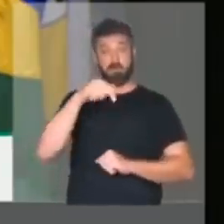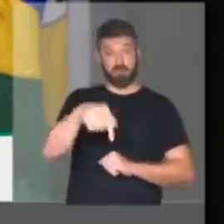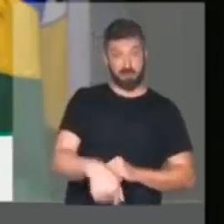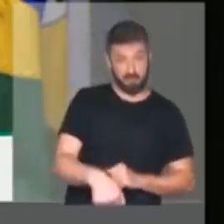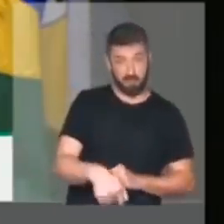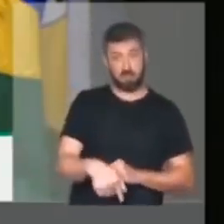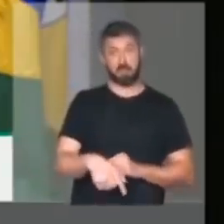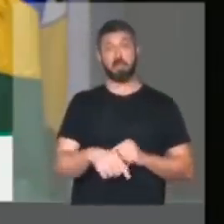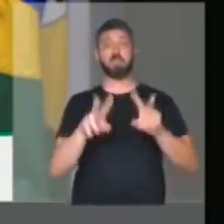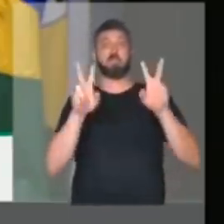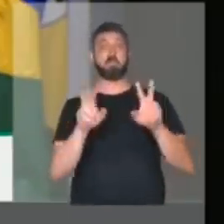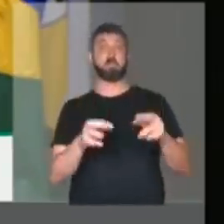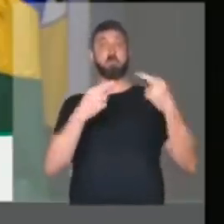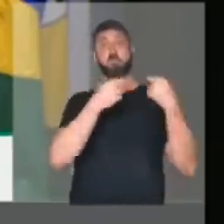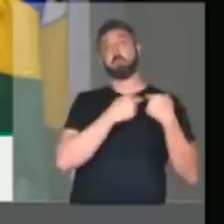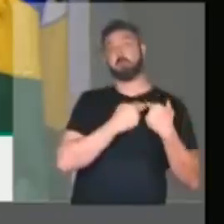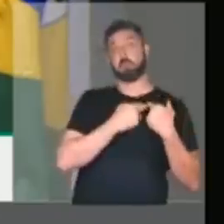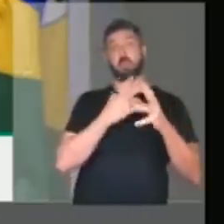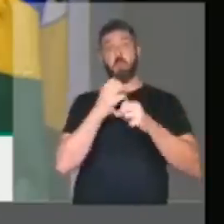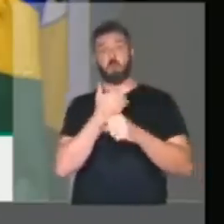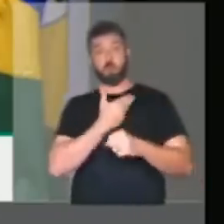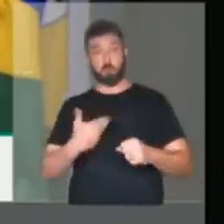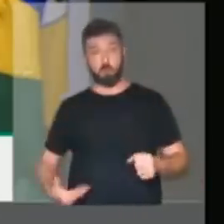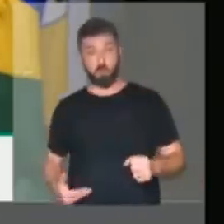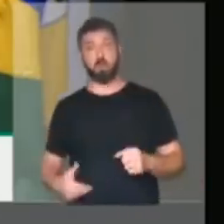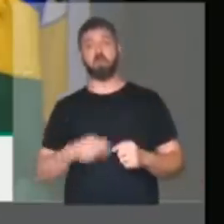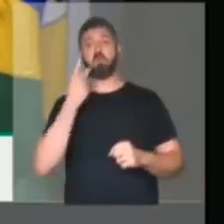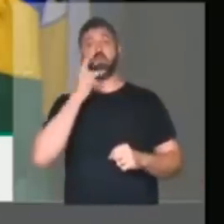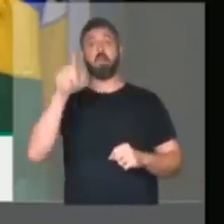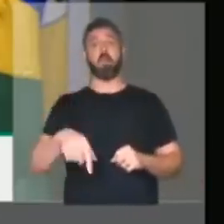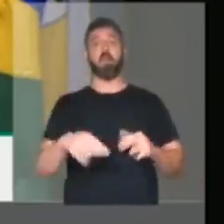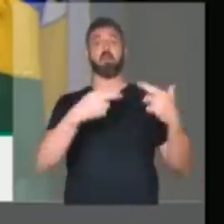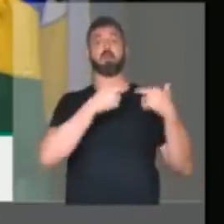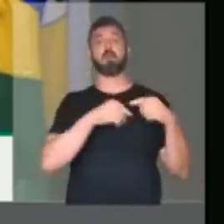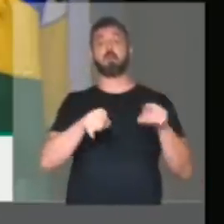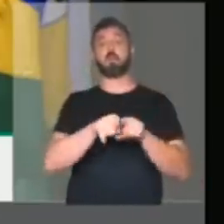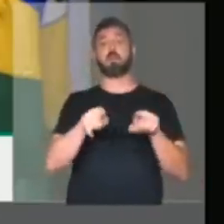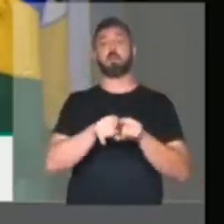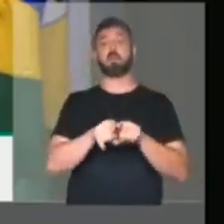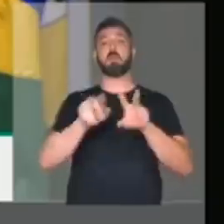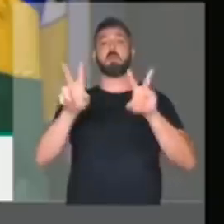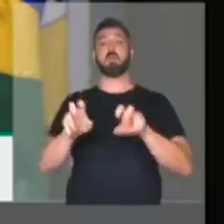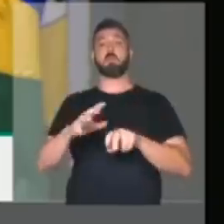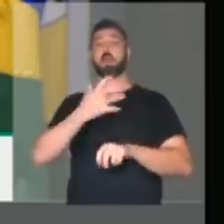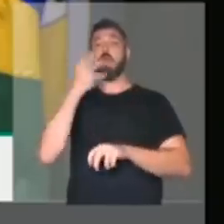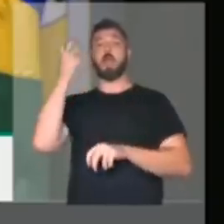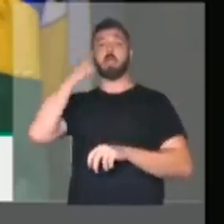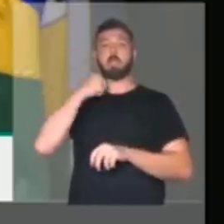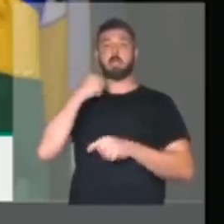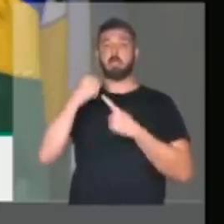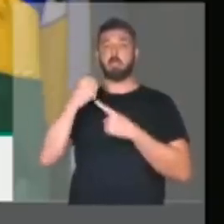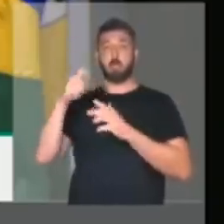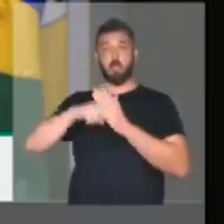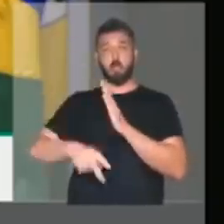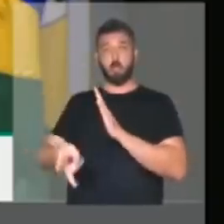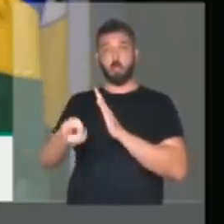nessa casa sobre responsabilidade nas contas públicas, falam sobre responsabilidade do ponto de vista da receita. Falam em